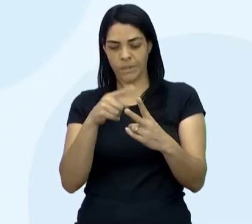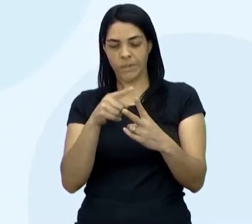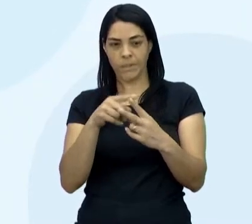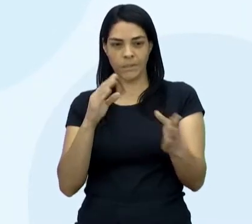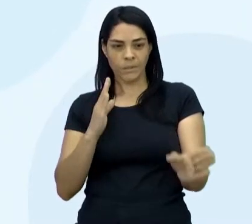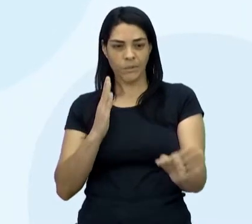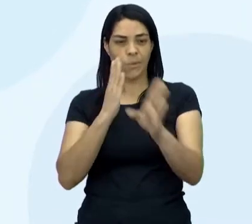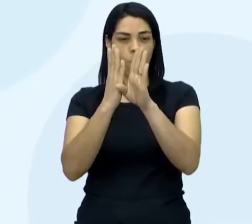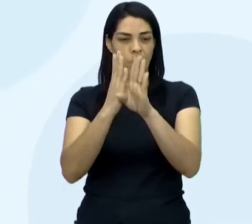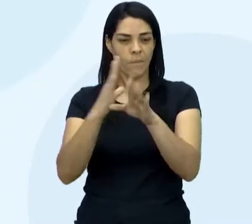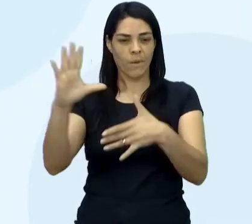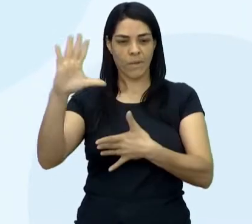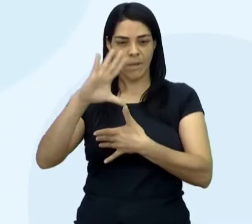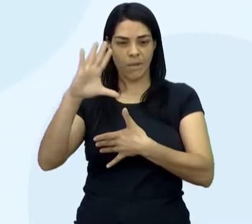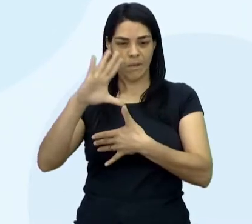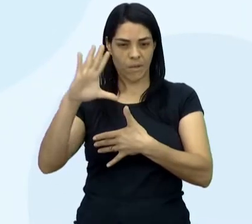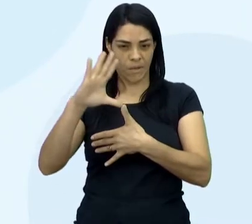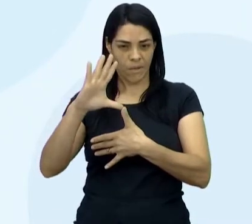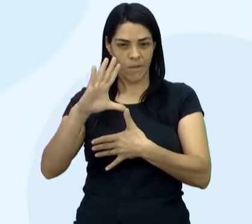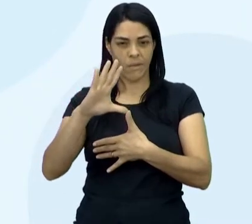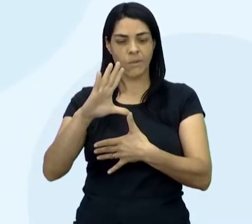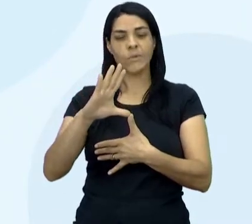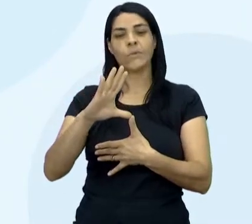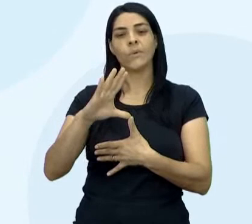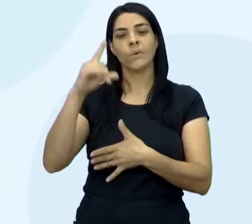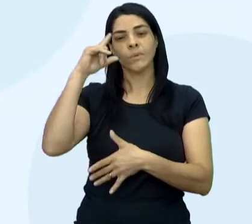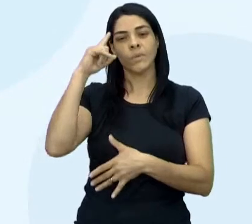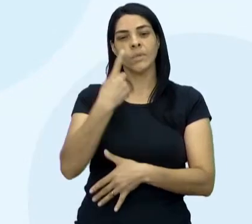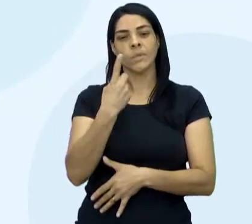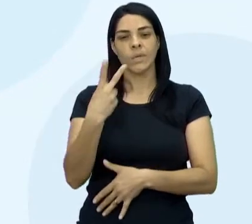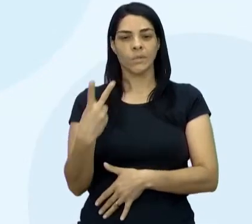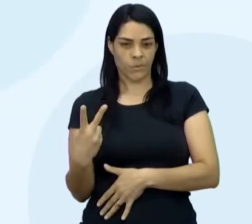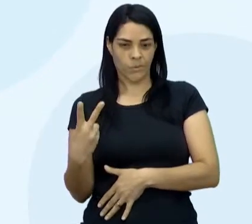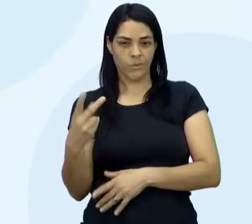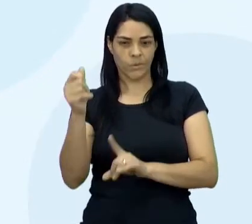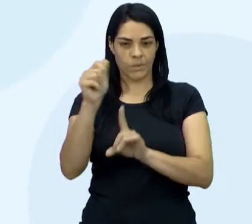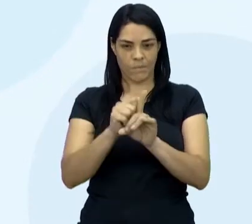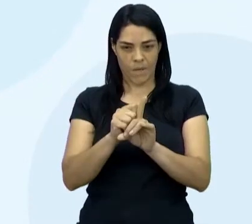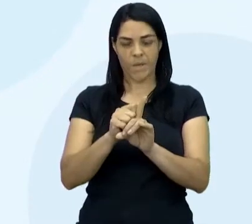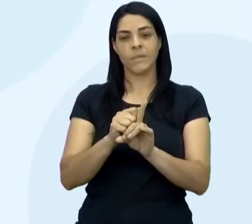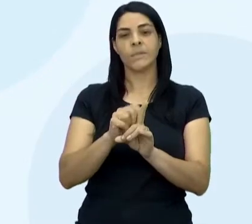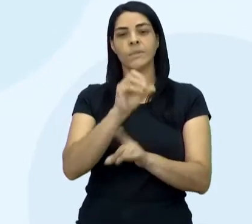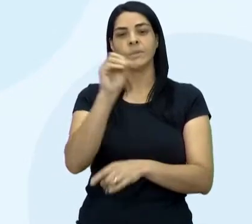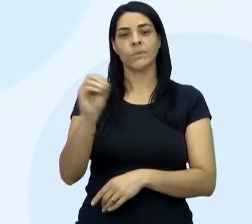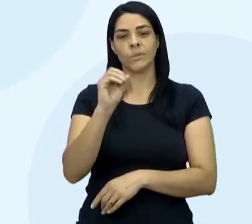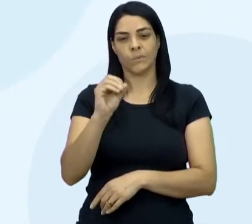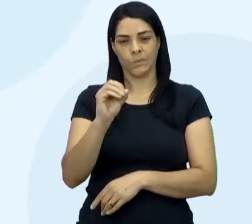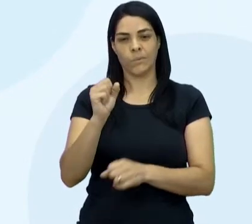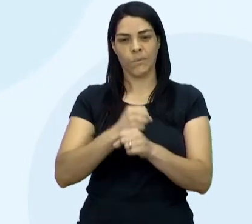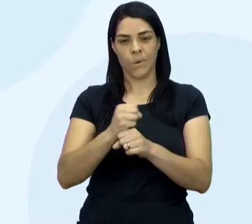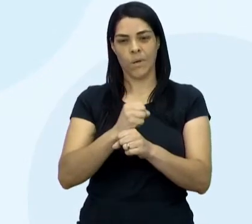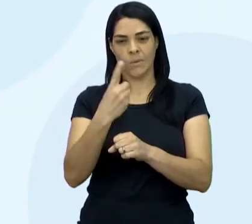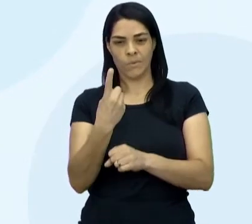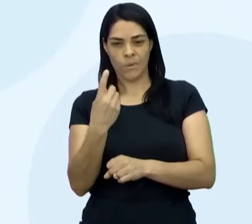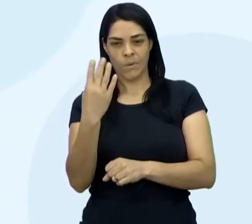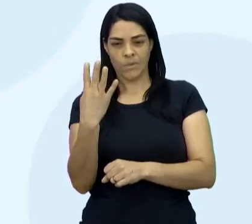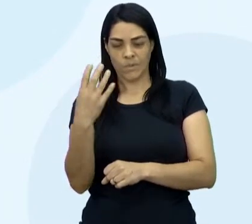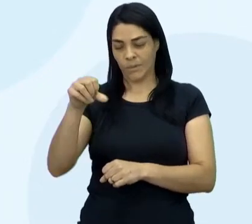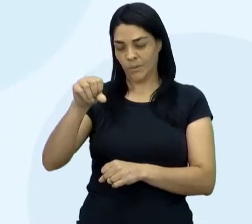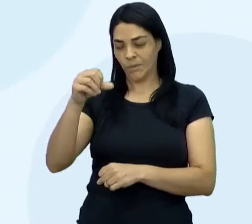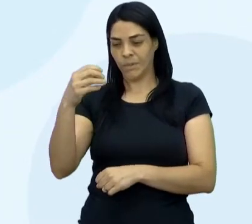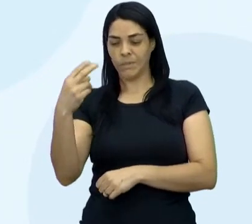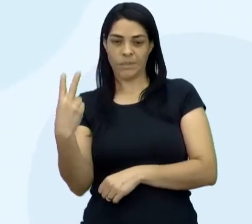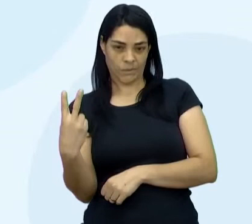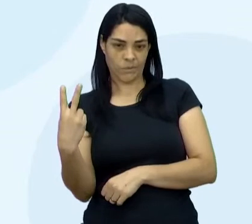da América em 12 de outubro de 1492 aí o momento da chegada da armada de